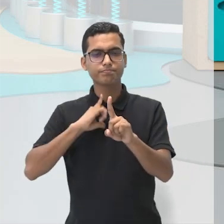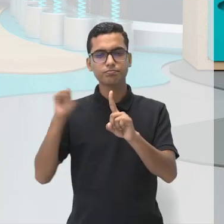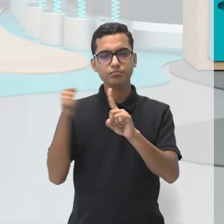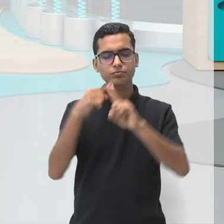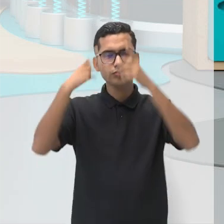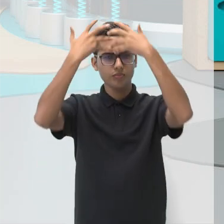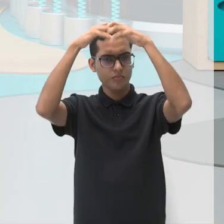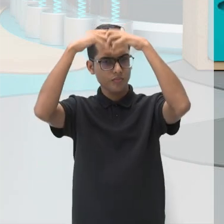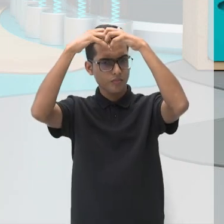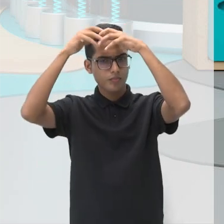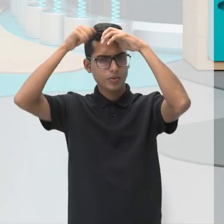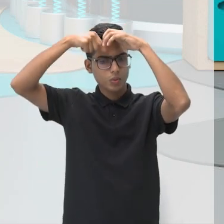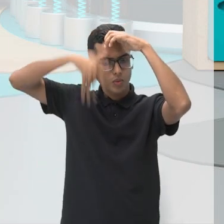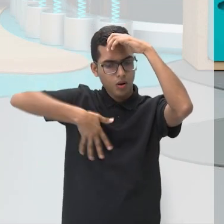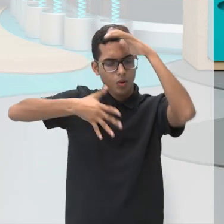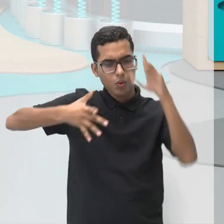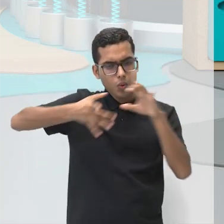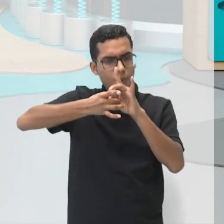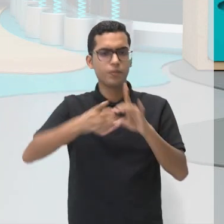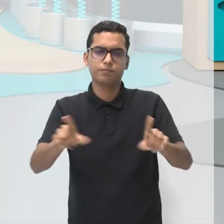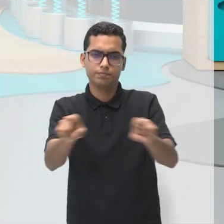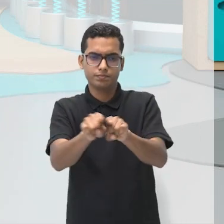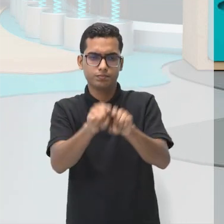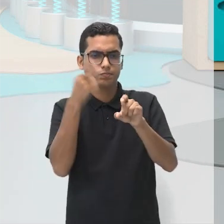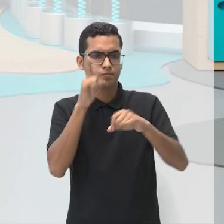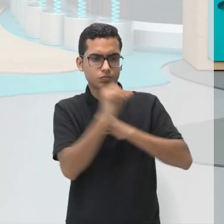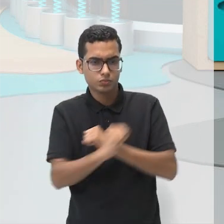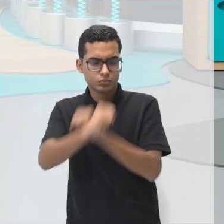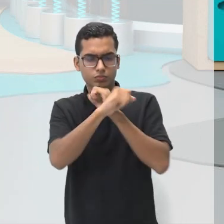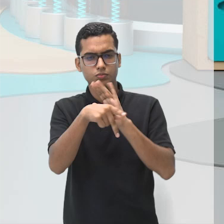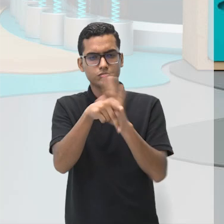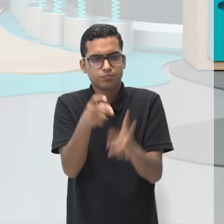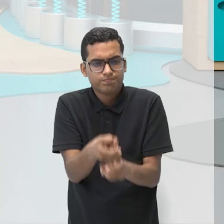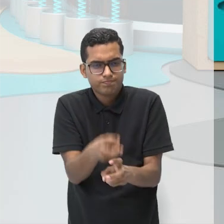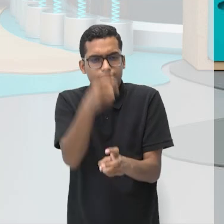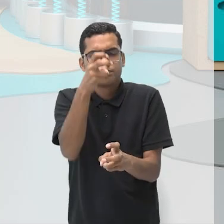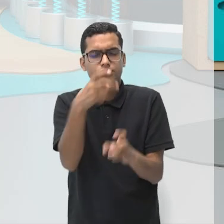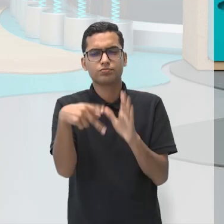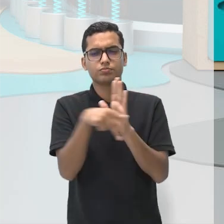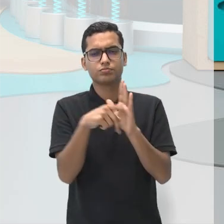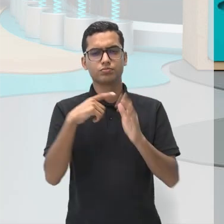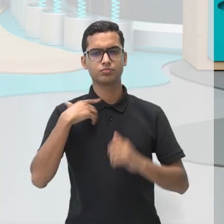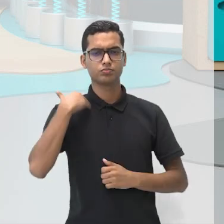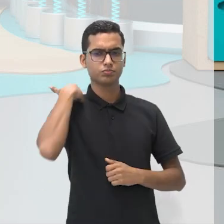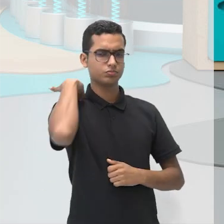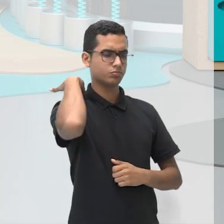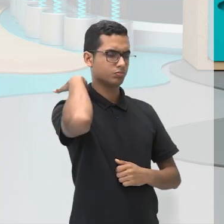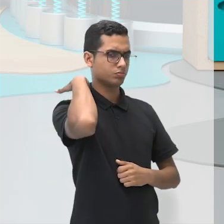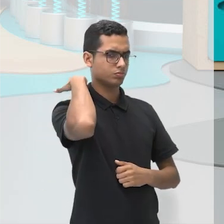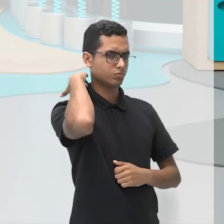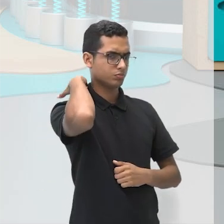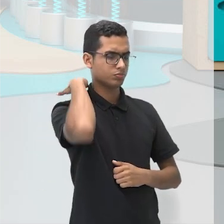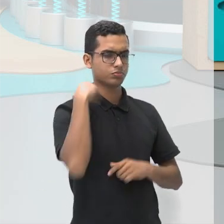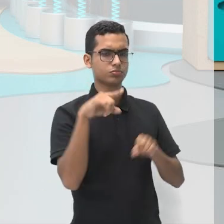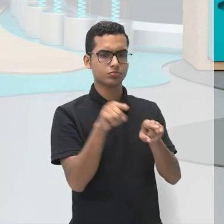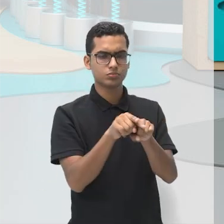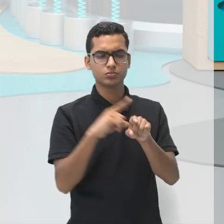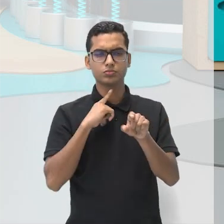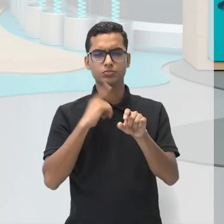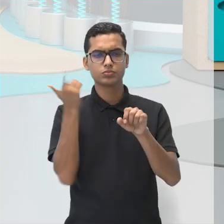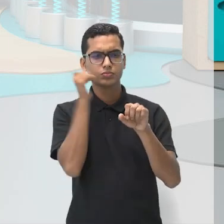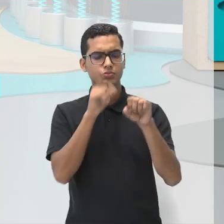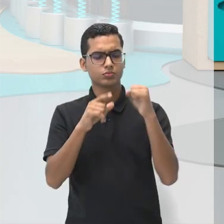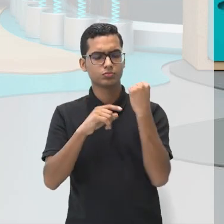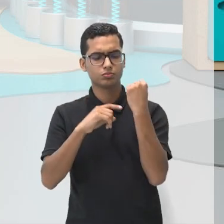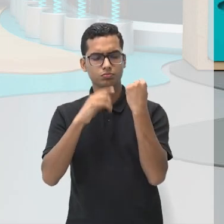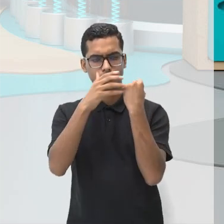importante função no sistema nervoso, já que ela protege a medula espinhal, que é um mecanismo ali que promove a